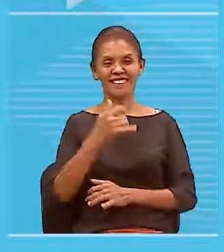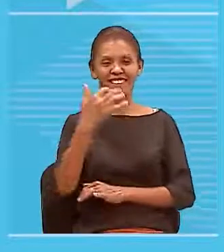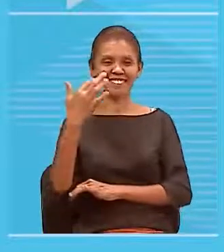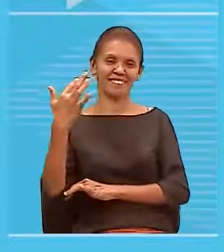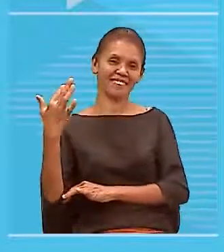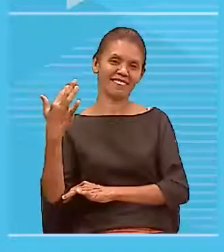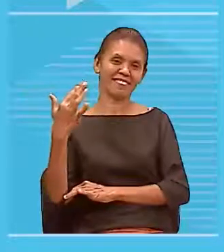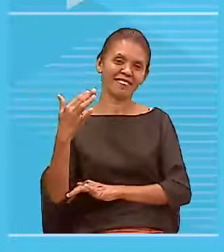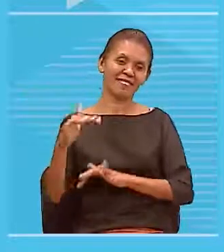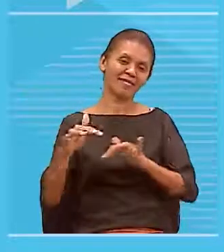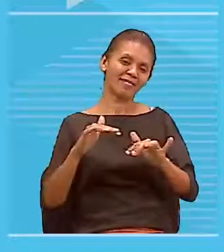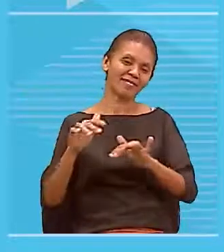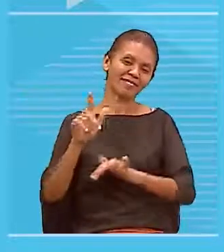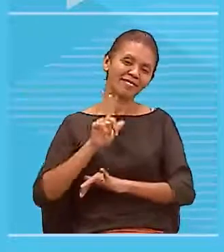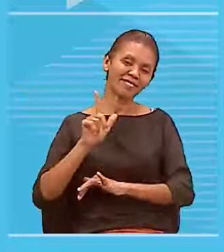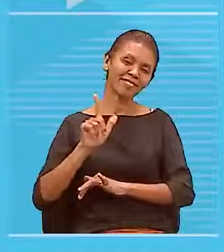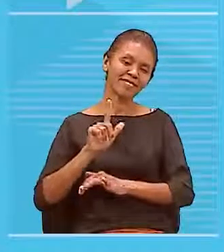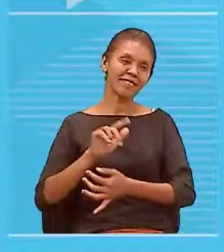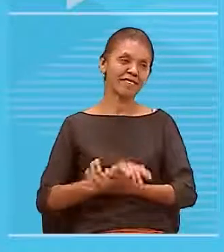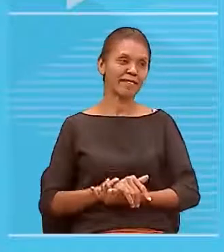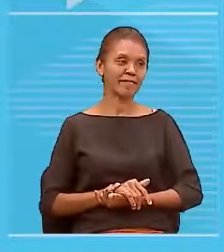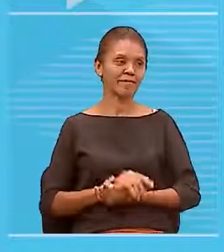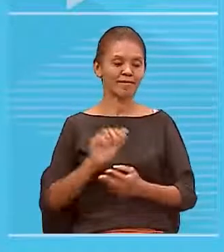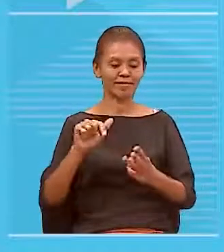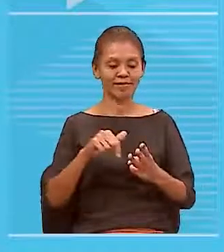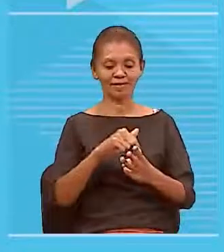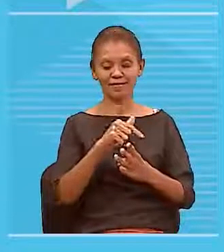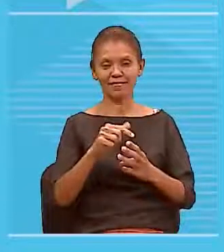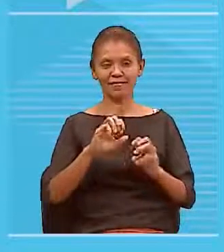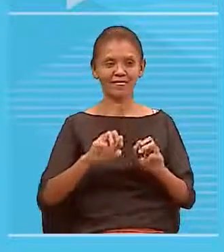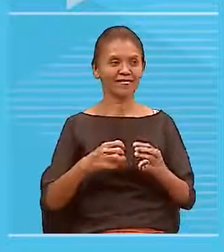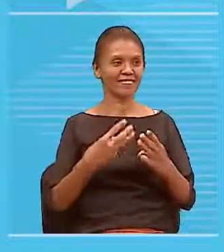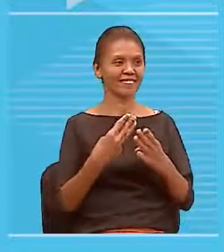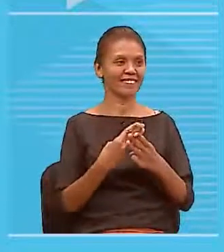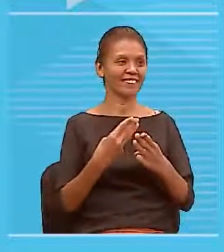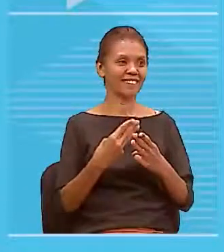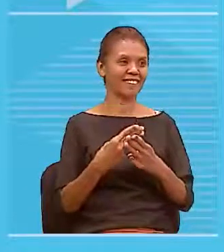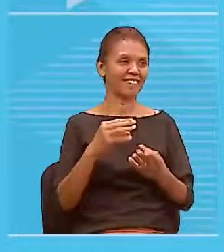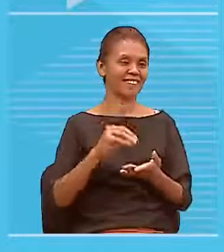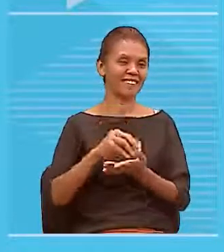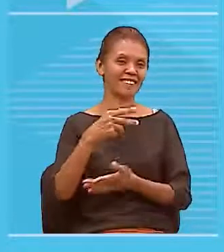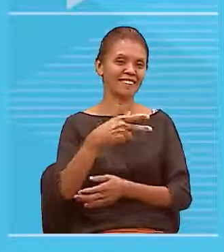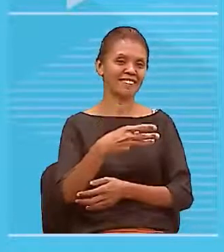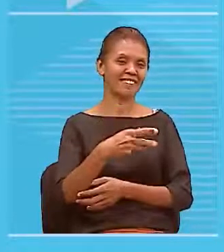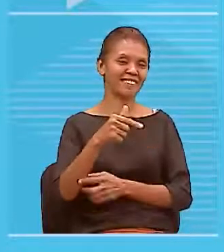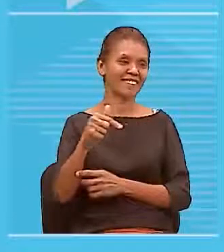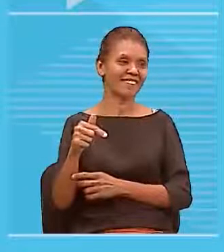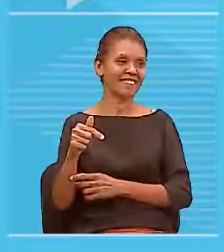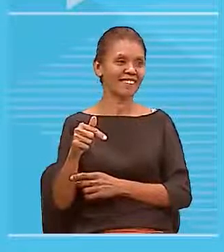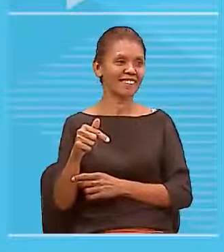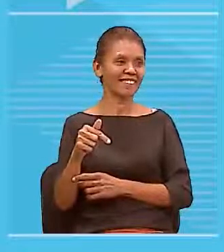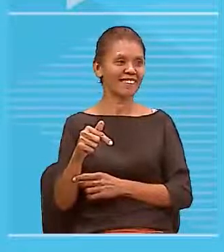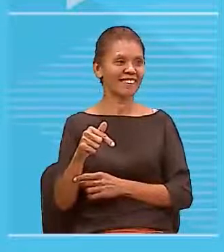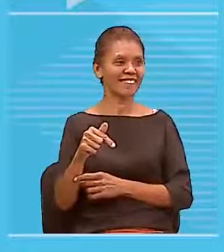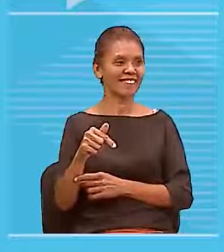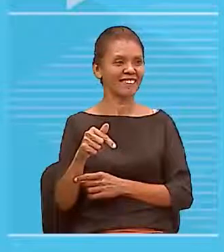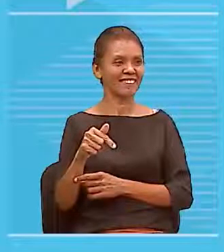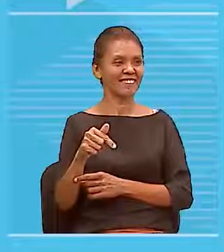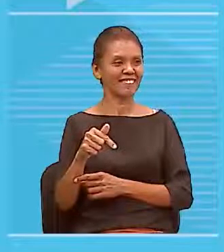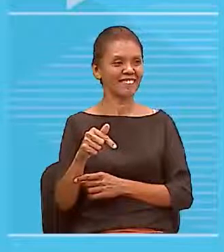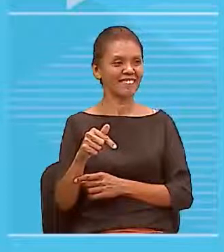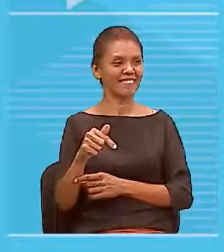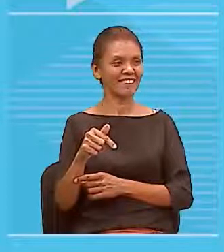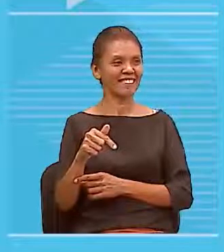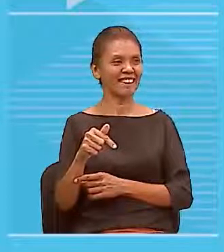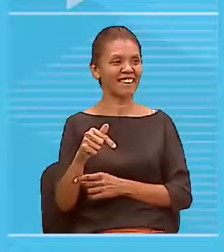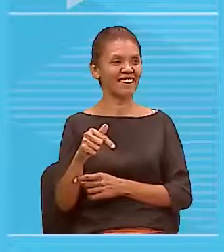Olha aí pela parte boa, professora. A gente já viu 3 slides e sobraram 37. E se eu te disser que dos 3 slides que a gente deu a aula de hoje, eu fiz